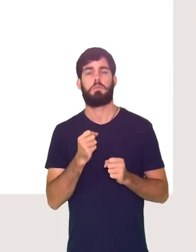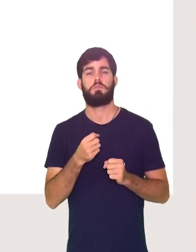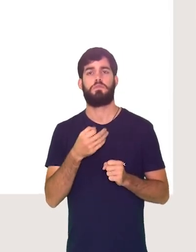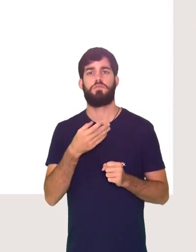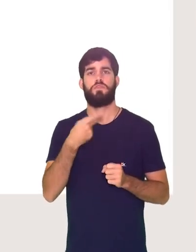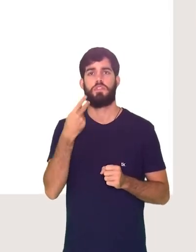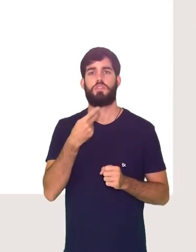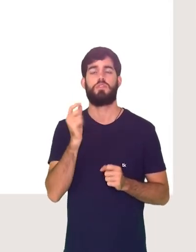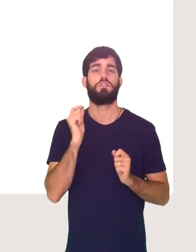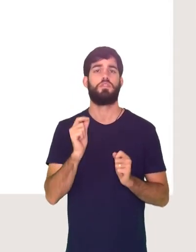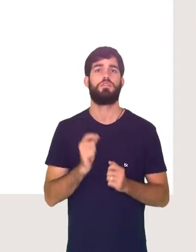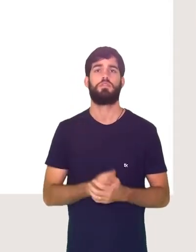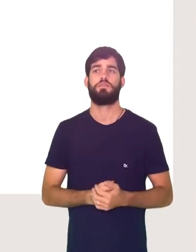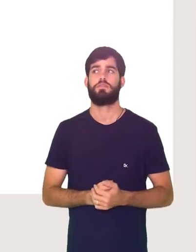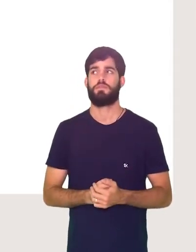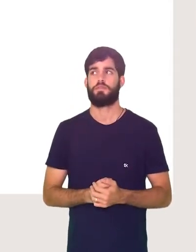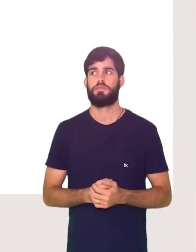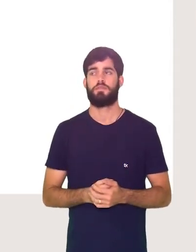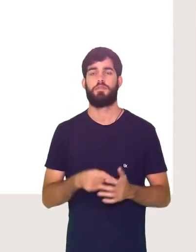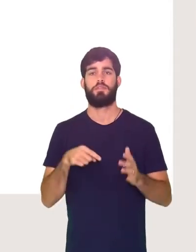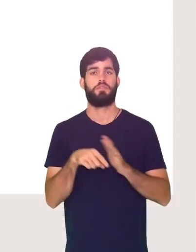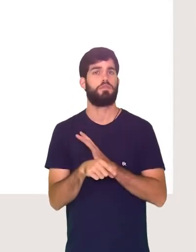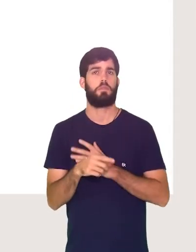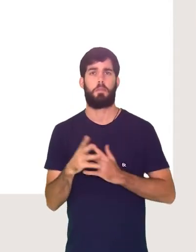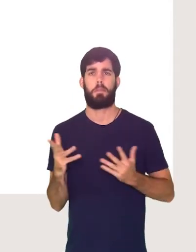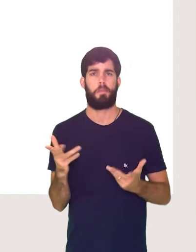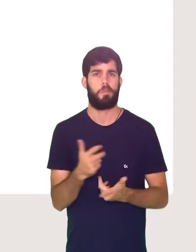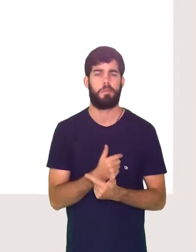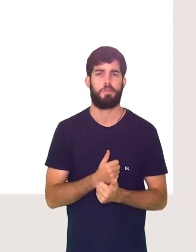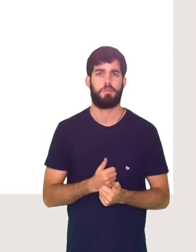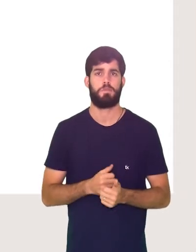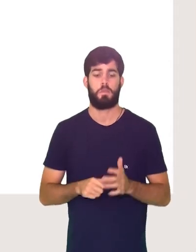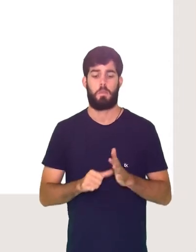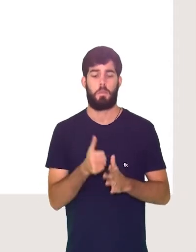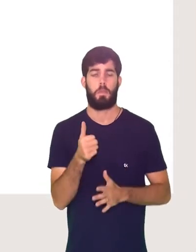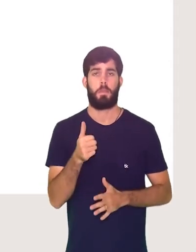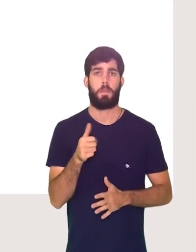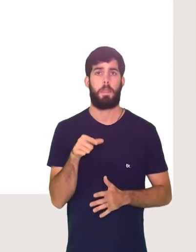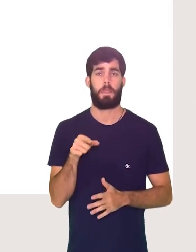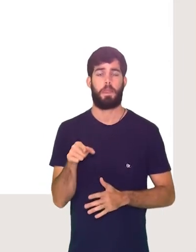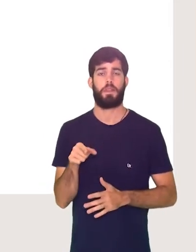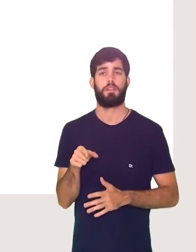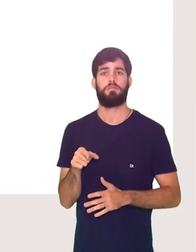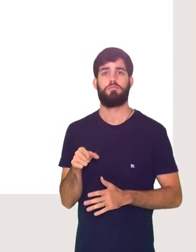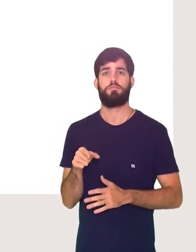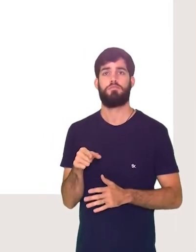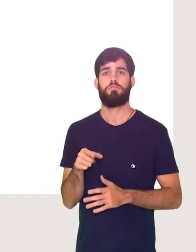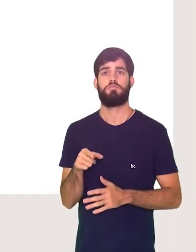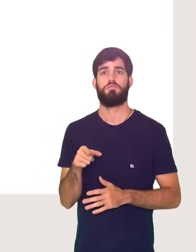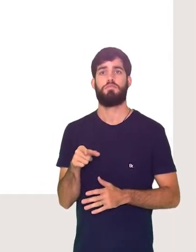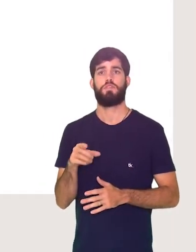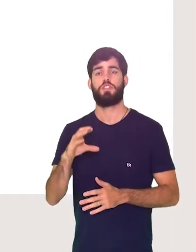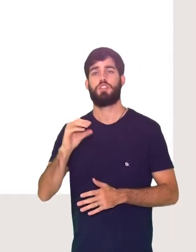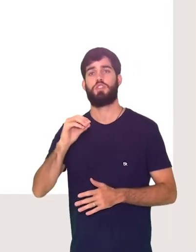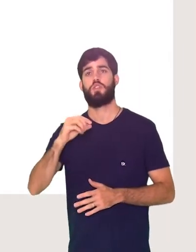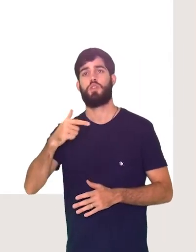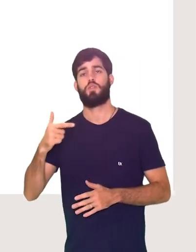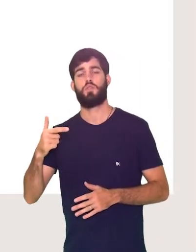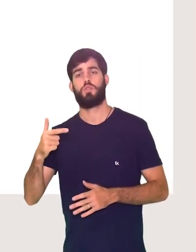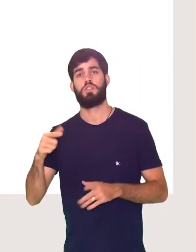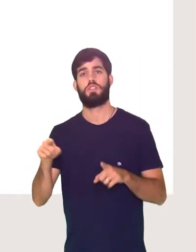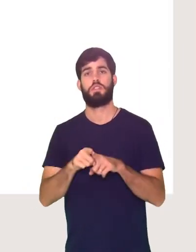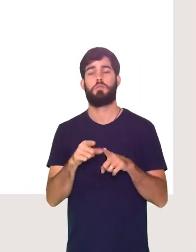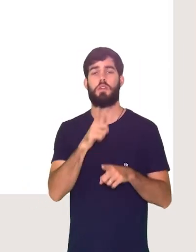pergunta maravilhosa, e o primeiro item ele diz o seguinte: as moléculas do CO2 e água apresentam a mesma